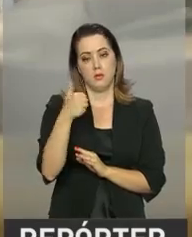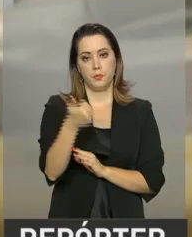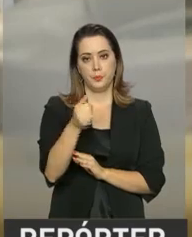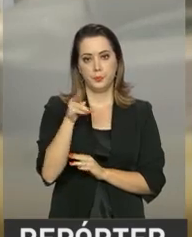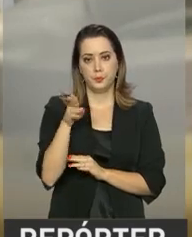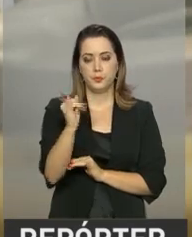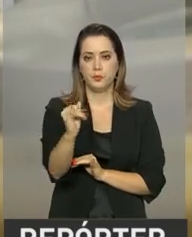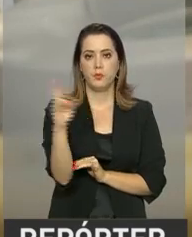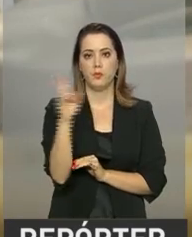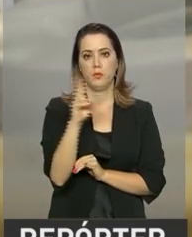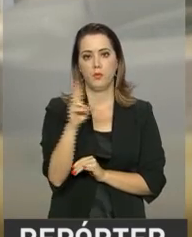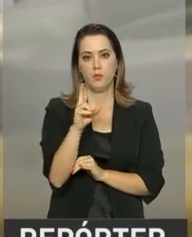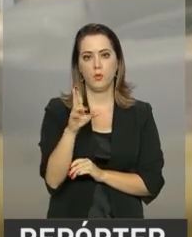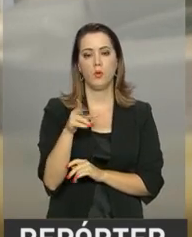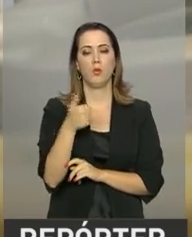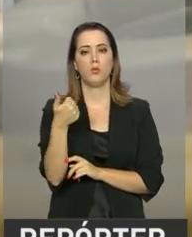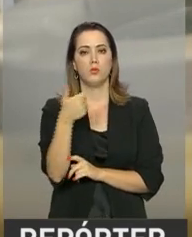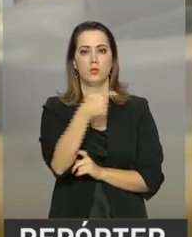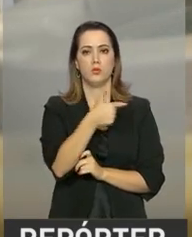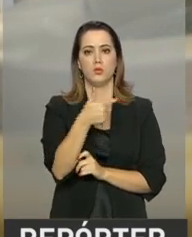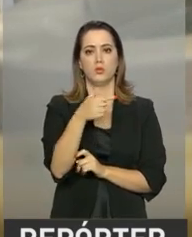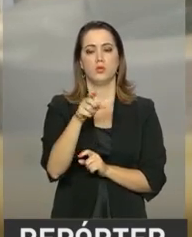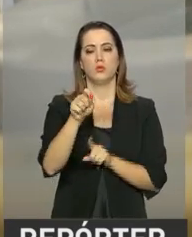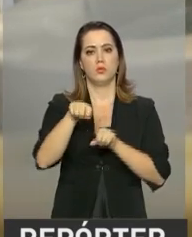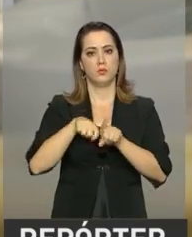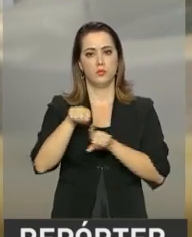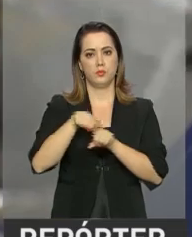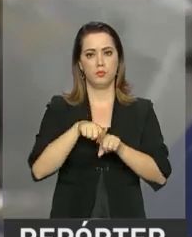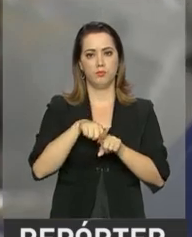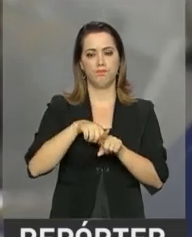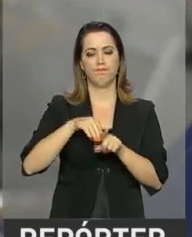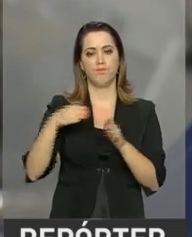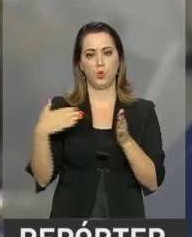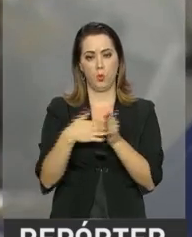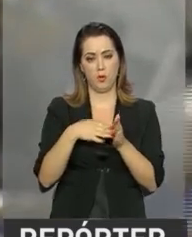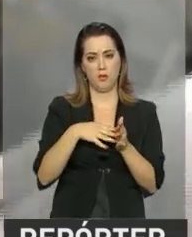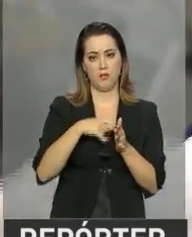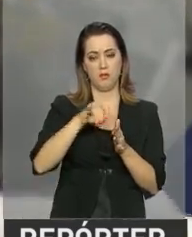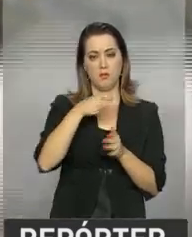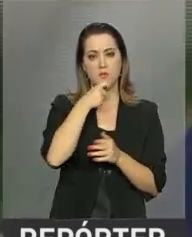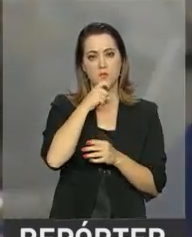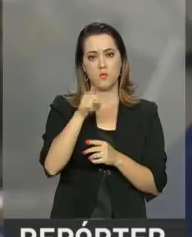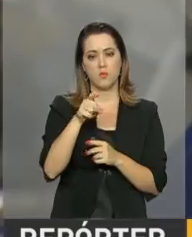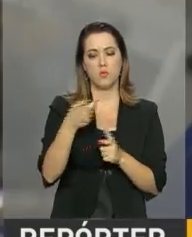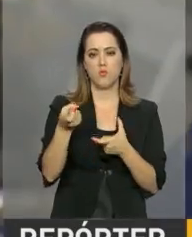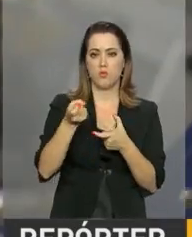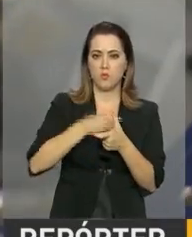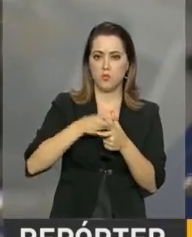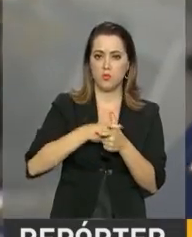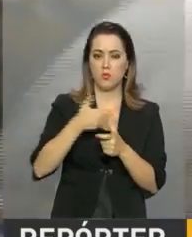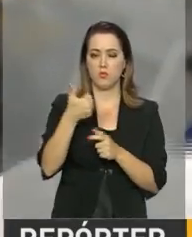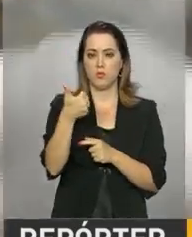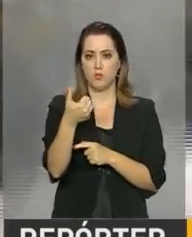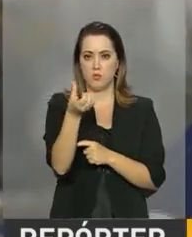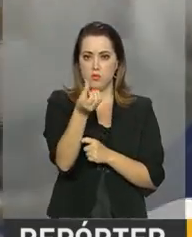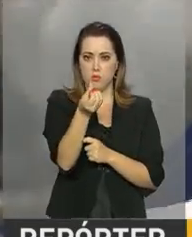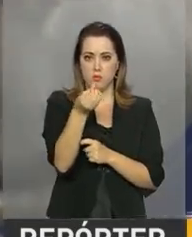nos últimos 12 meses encerrados em julho, o déficit ultrapassa 163 bilhões de reais.